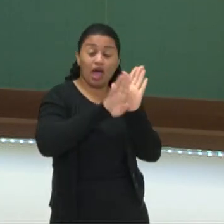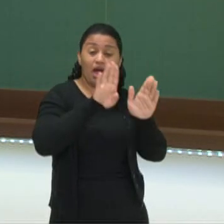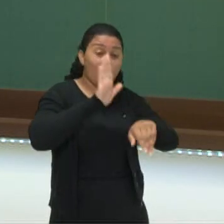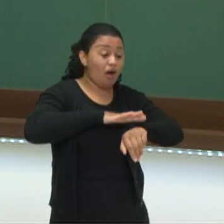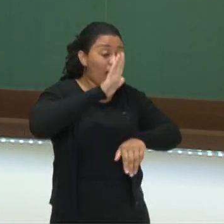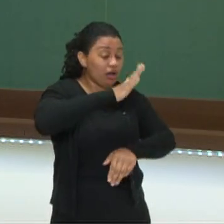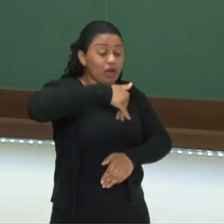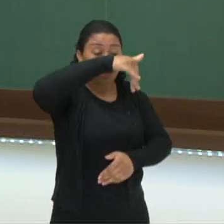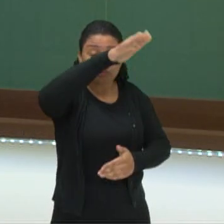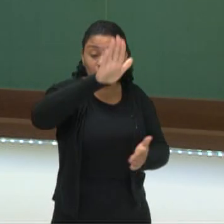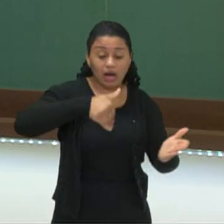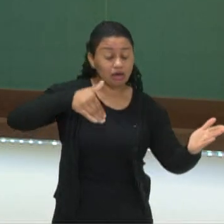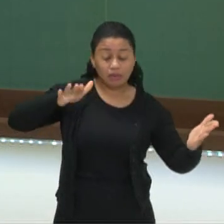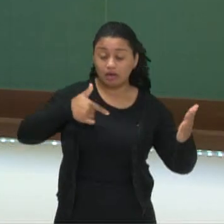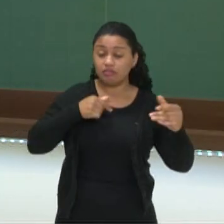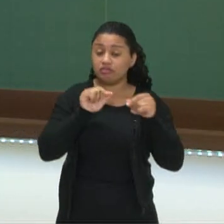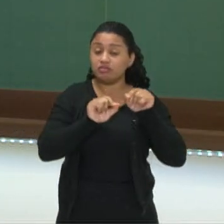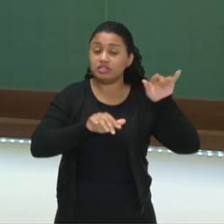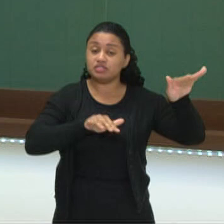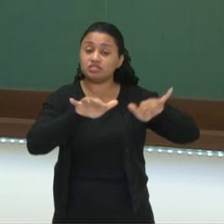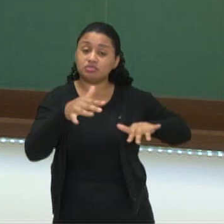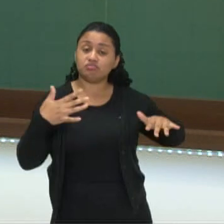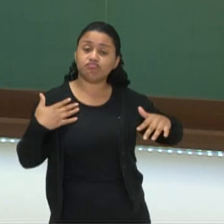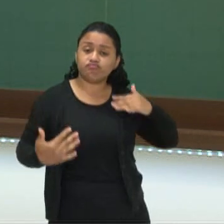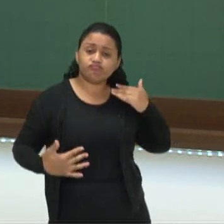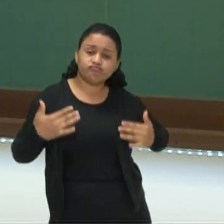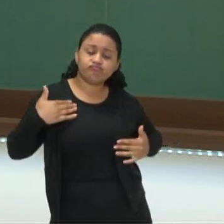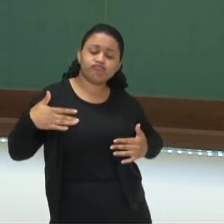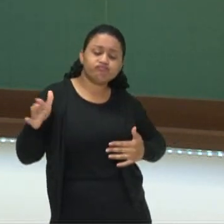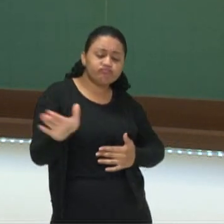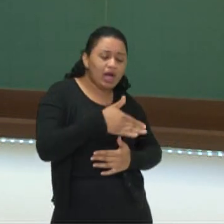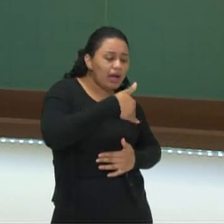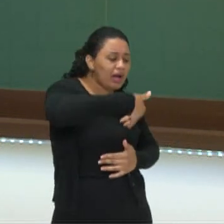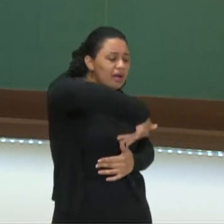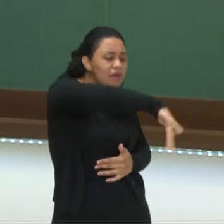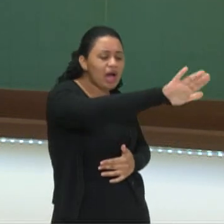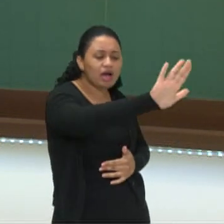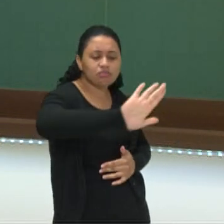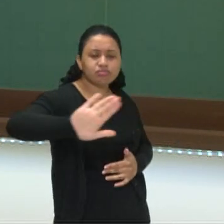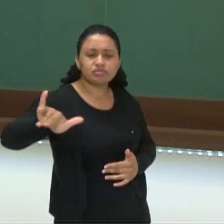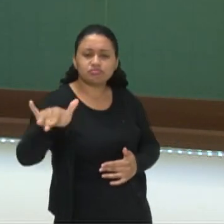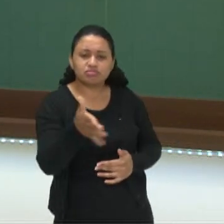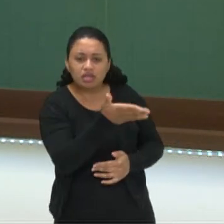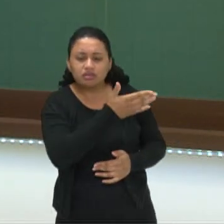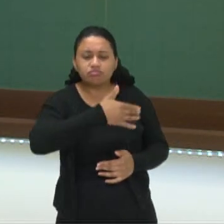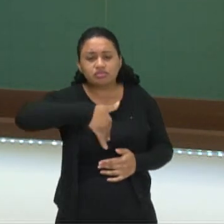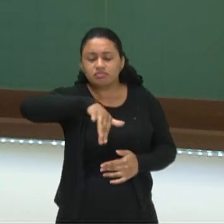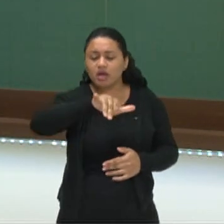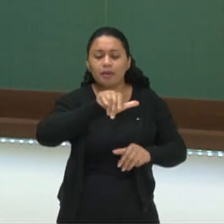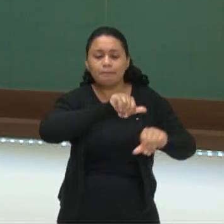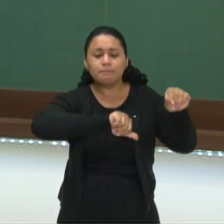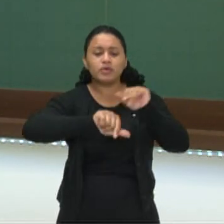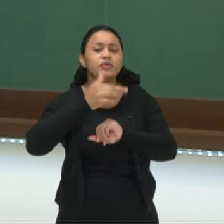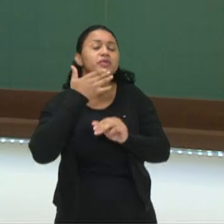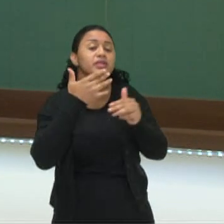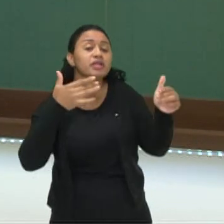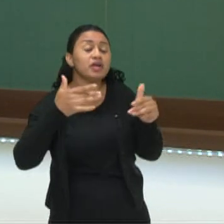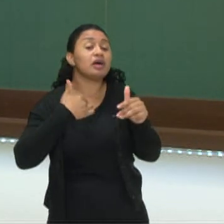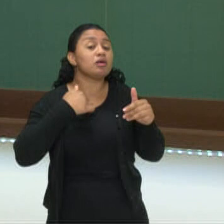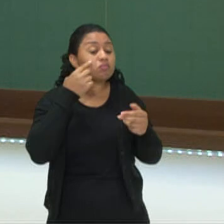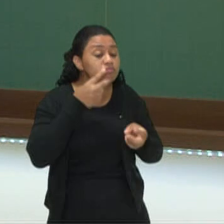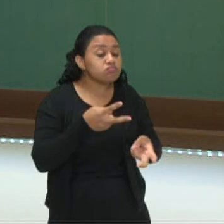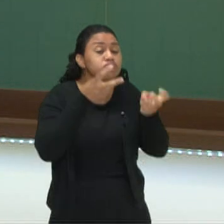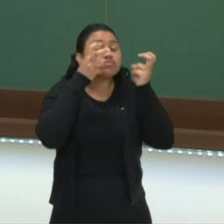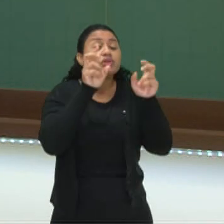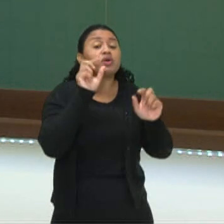seja, ele ia exercendo aquele movimento com o corpo, ia jogando a tinta, trazendo, pegando, mudando a cor, e ele ia vendo a